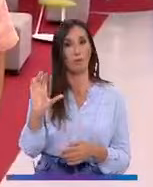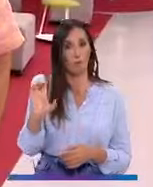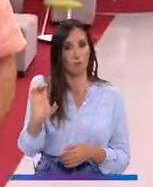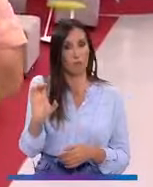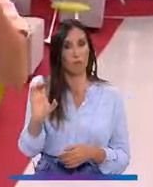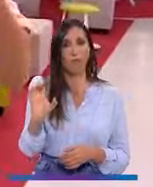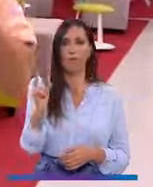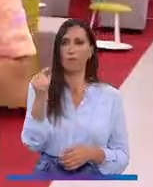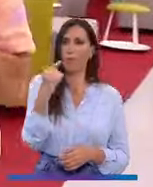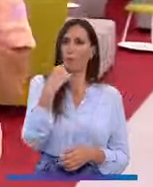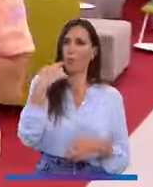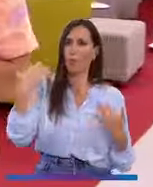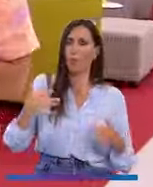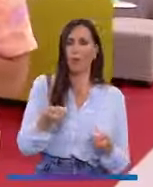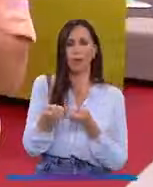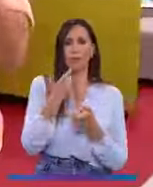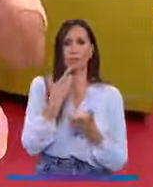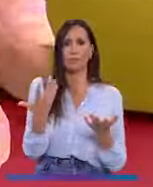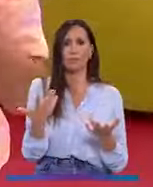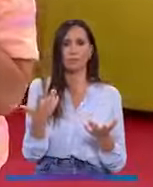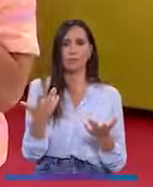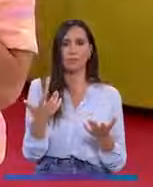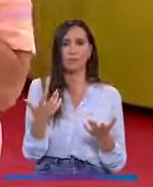antiga. É muito dinheiro, organiza tudo. Setembro.